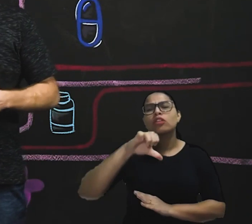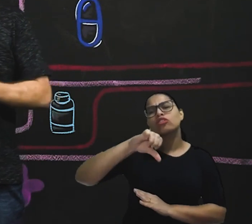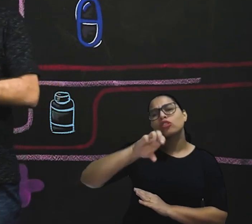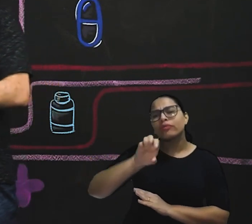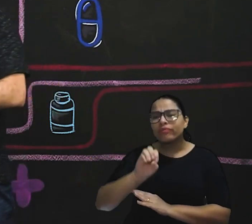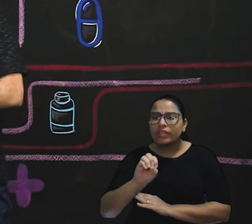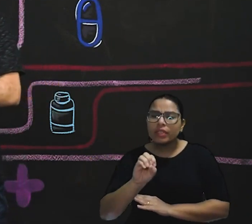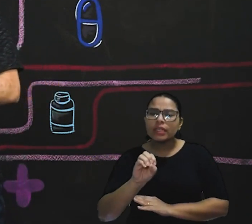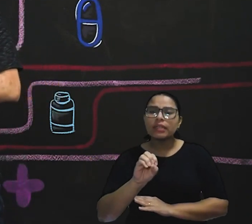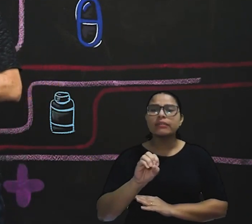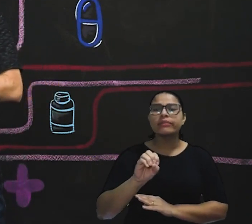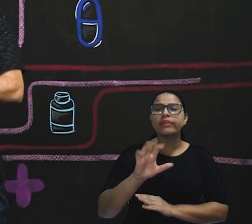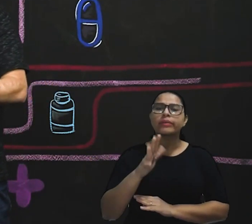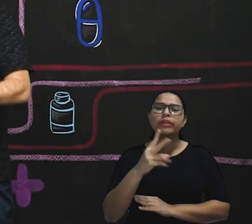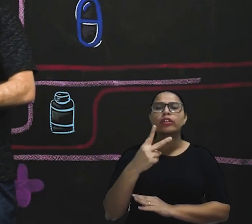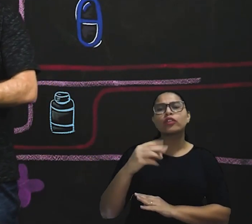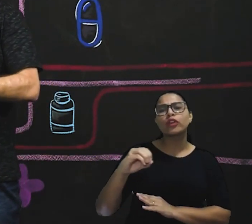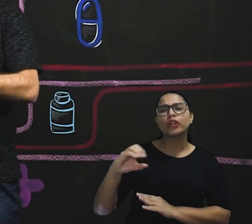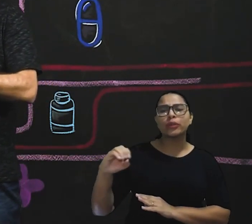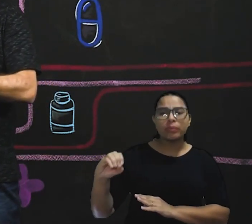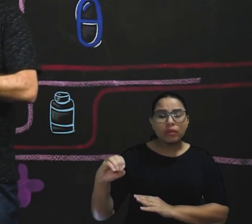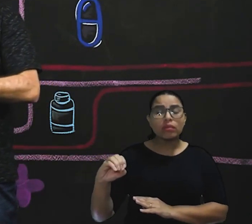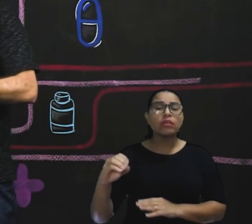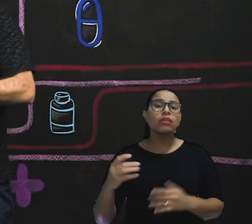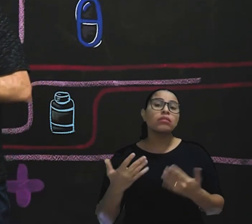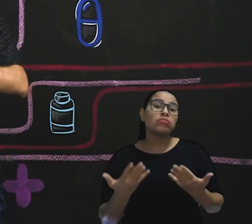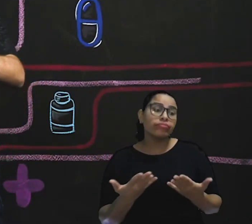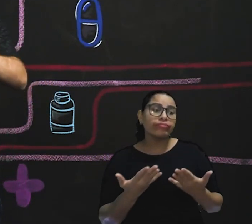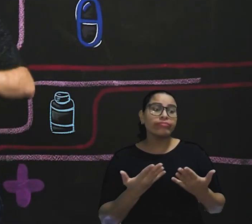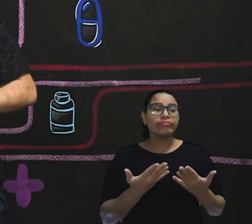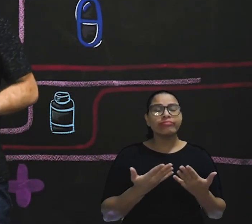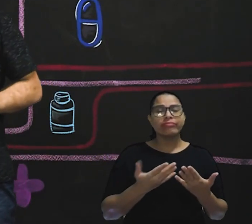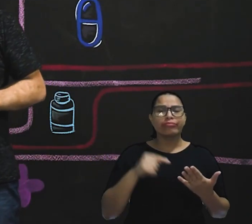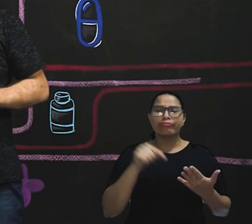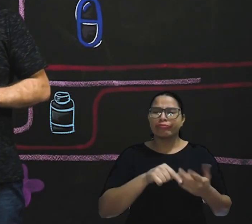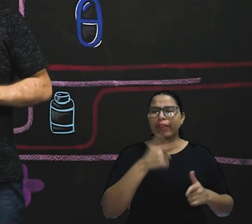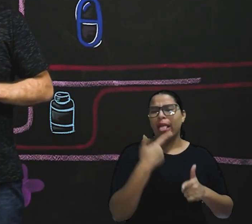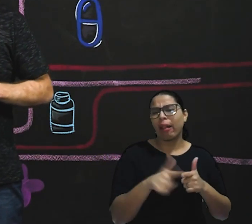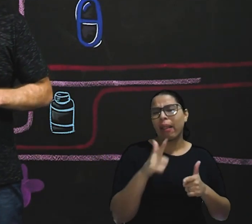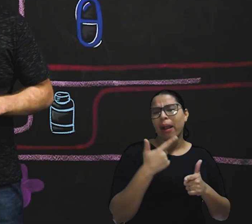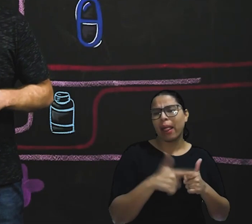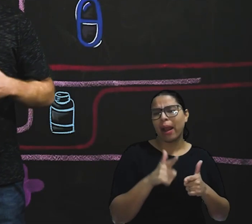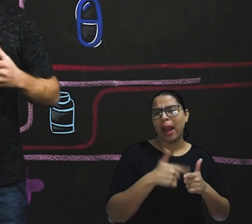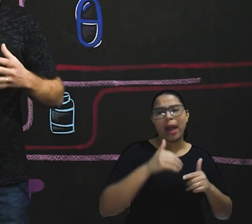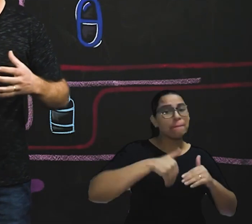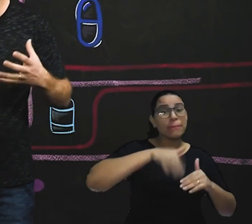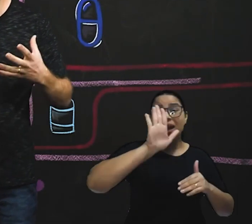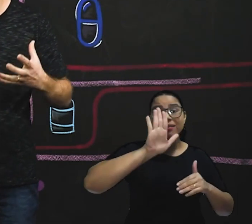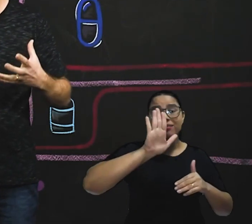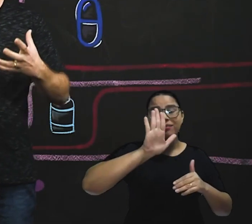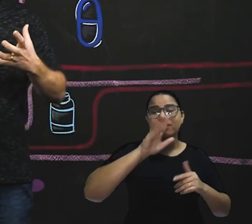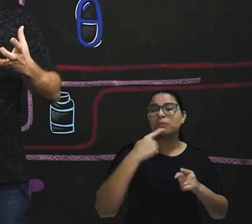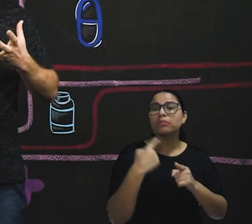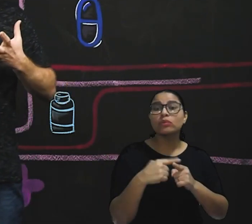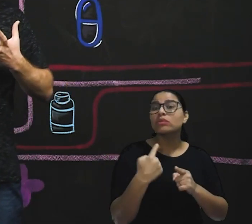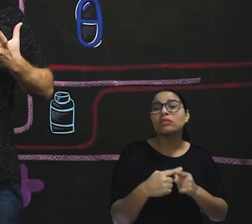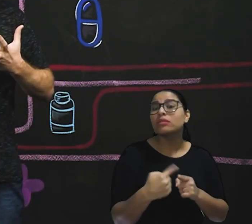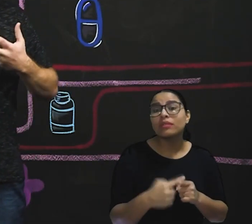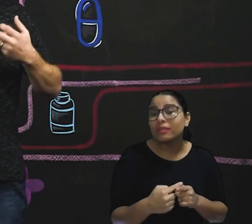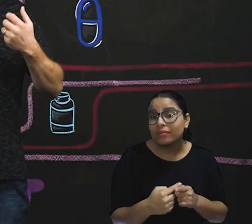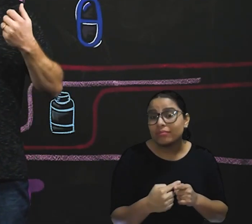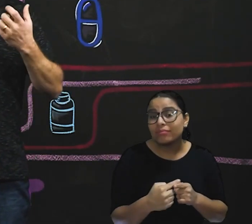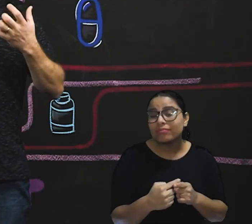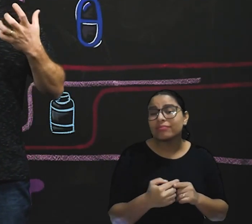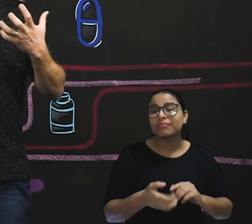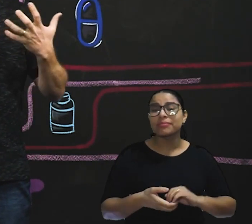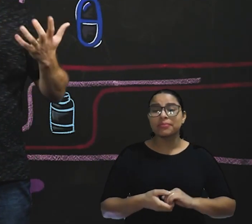muito provavelmente ele já vai estar num estado de deteriorização muito maior. Isso acaba acontecendo porque nós temos